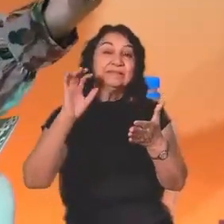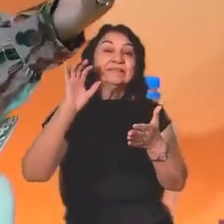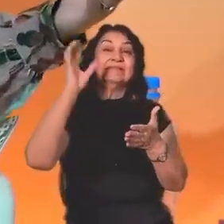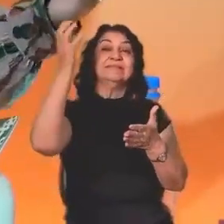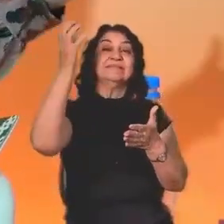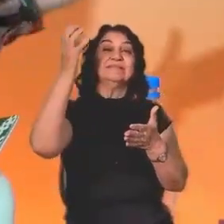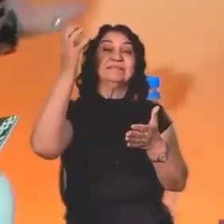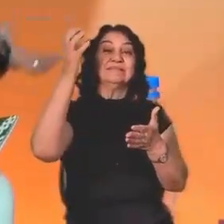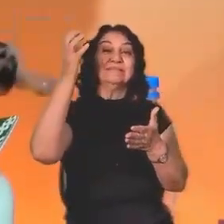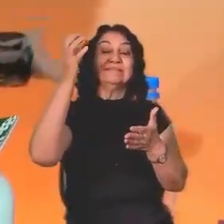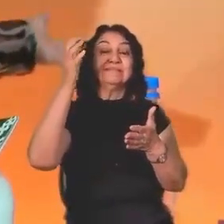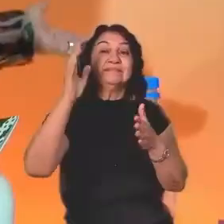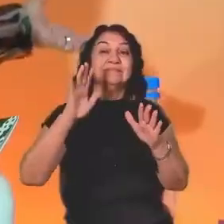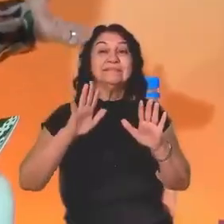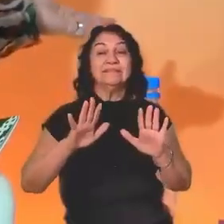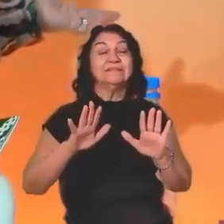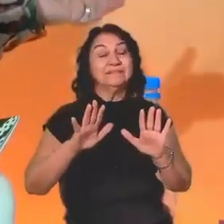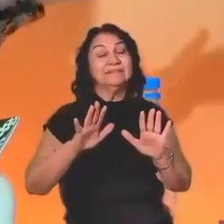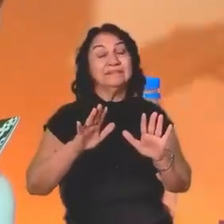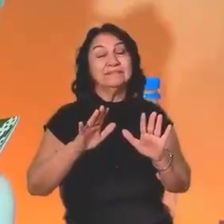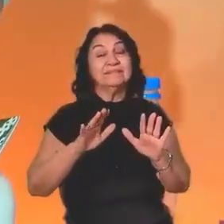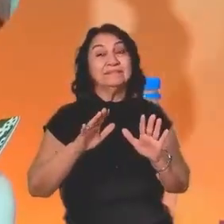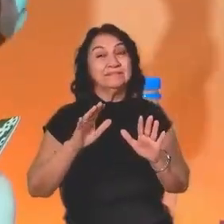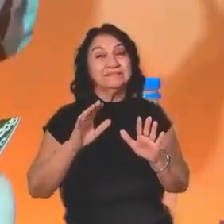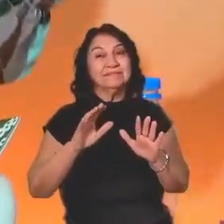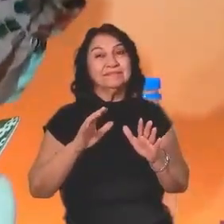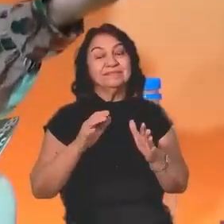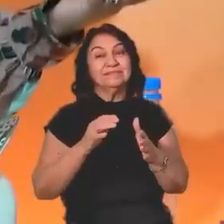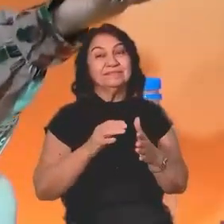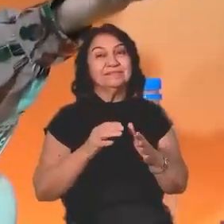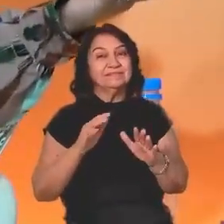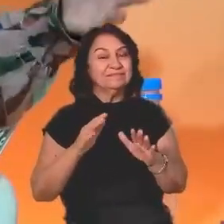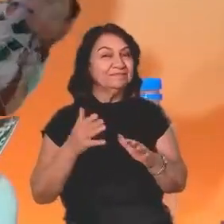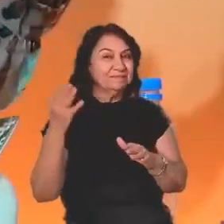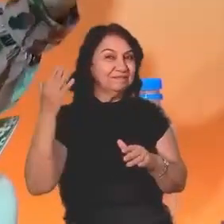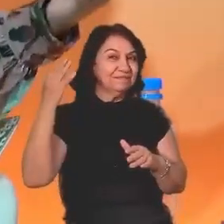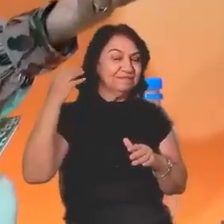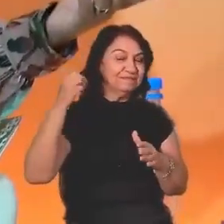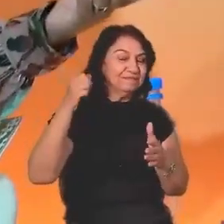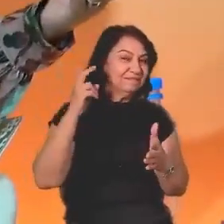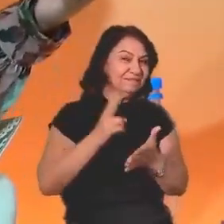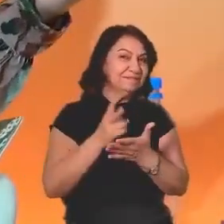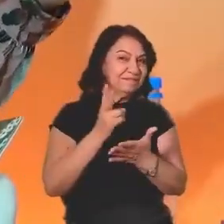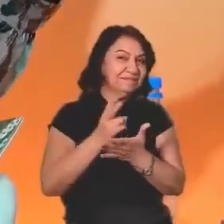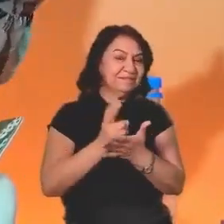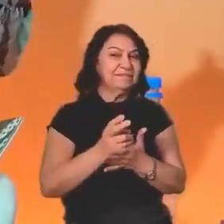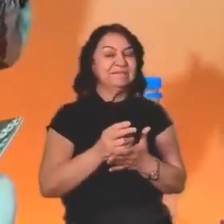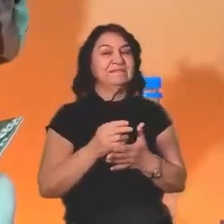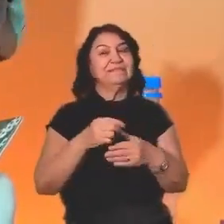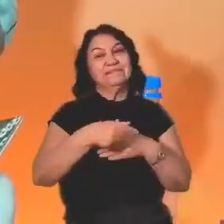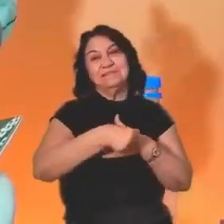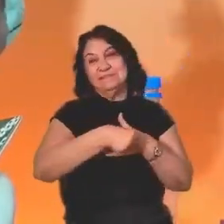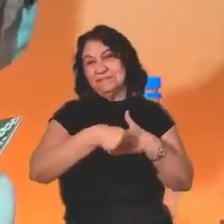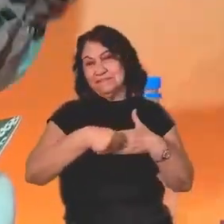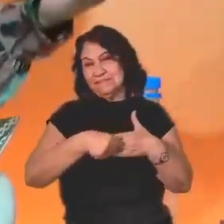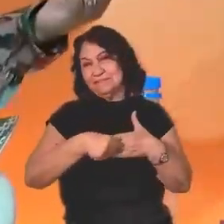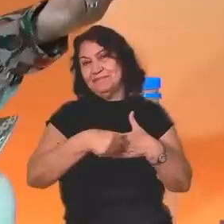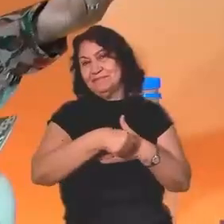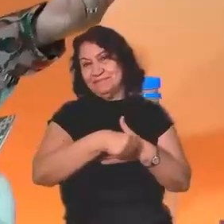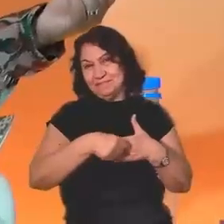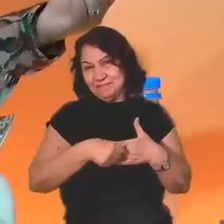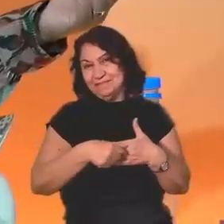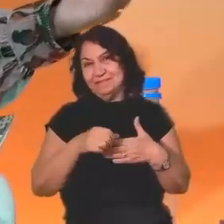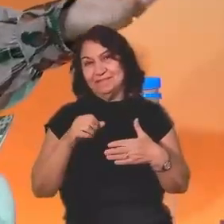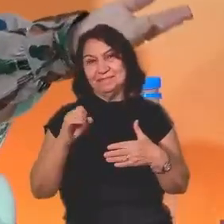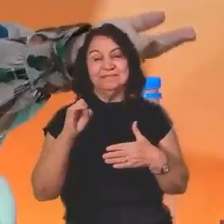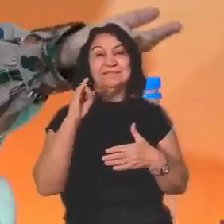aconteceu, né? Mas você já era uma escritora. Você não se imaginava nesse lugar, mas você já era, né? Então, estar nesse lugar